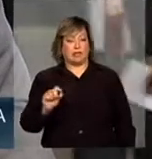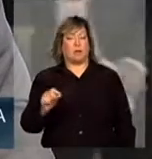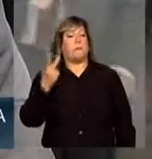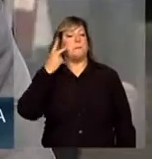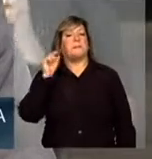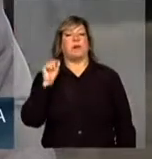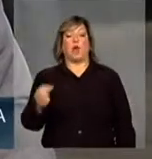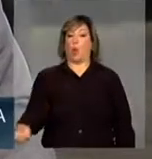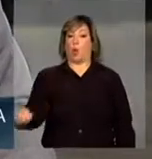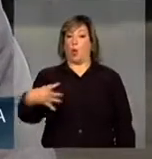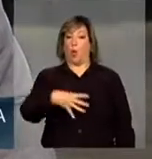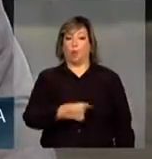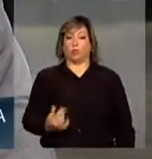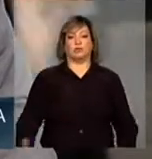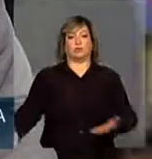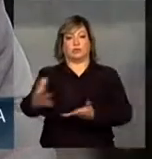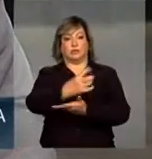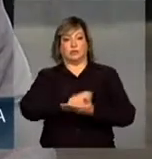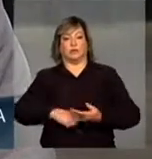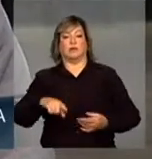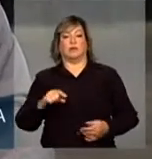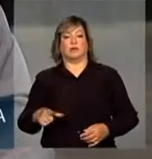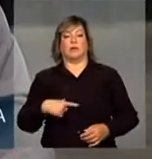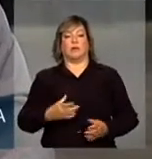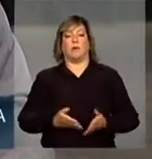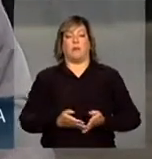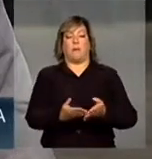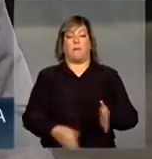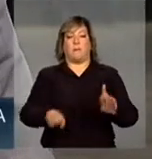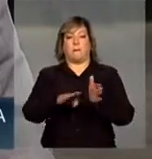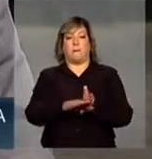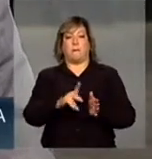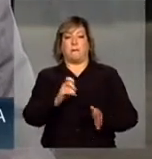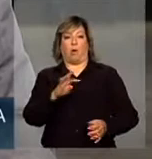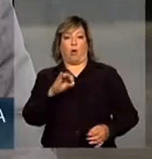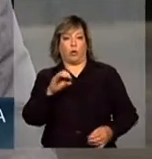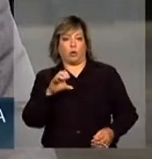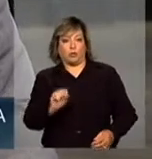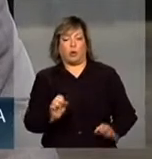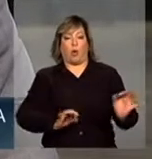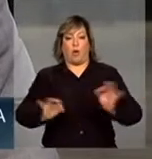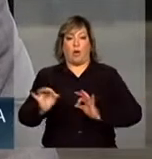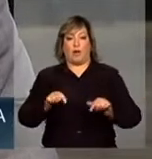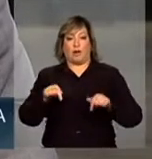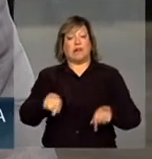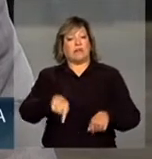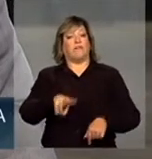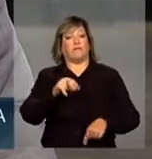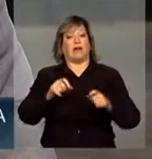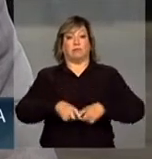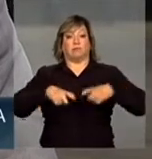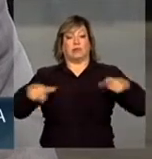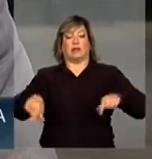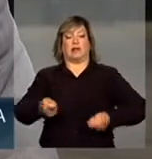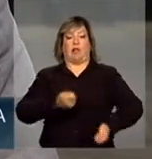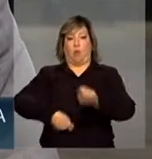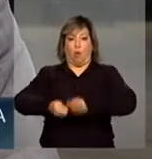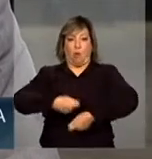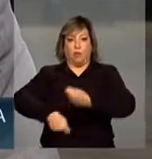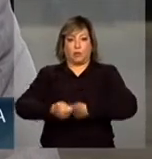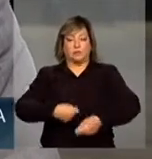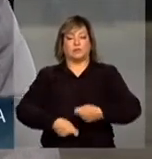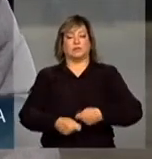para novos arrendamentos nos portos organizados. Isso vai ampliar esses investimentos para